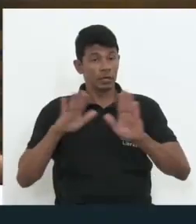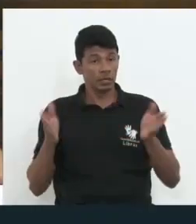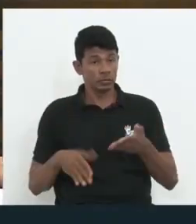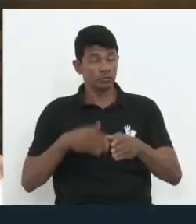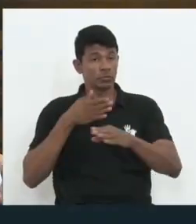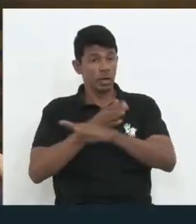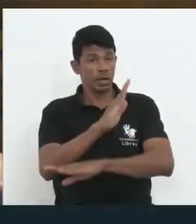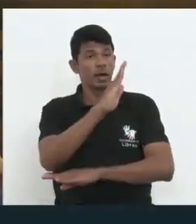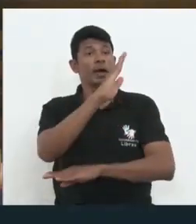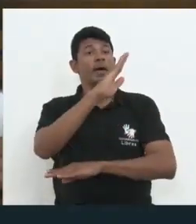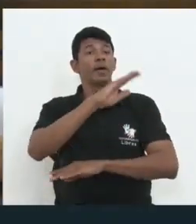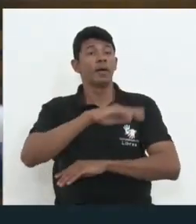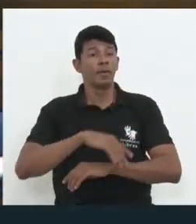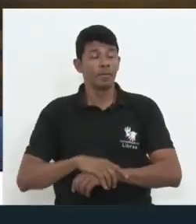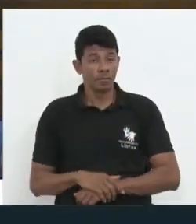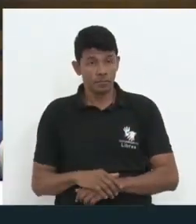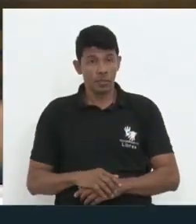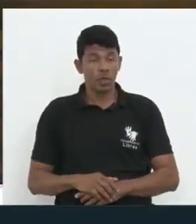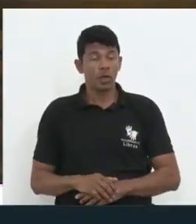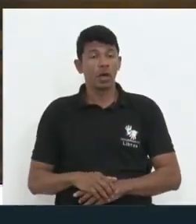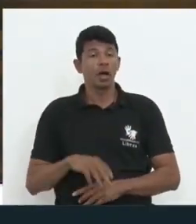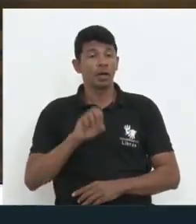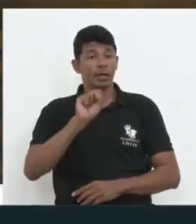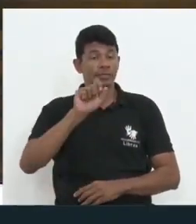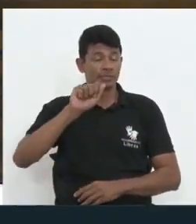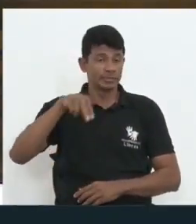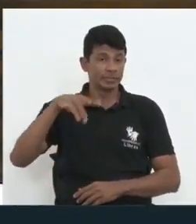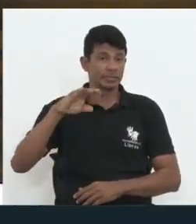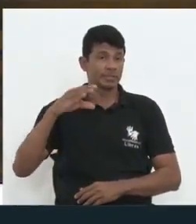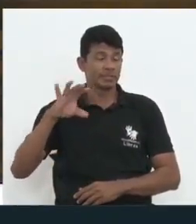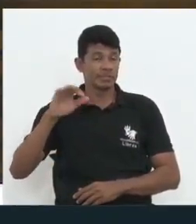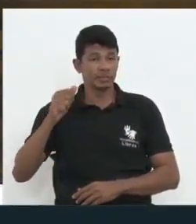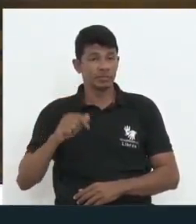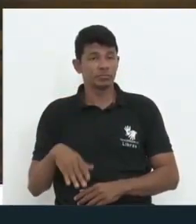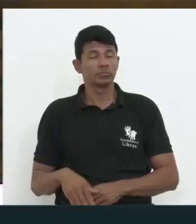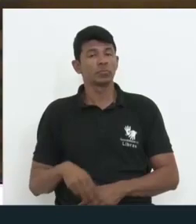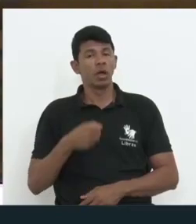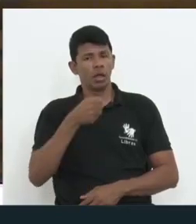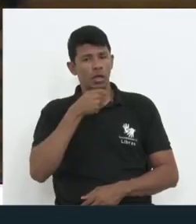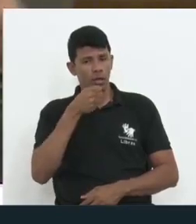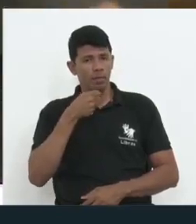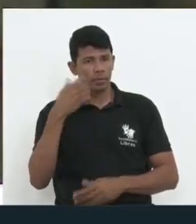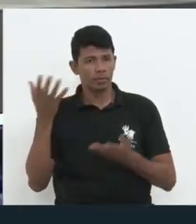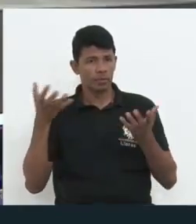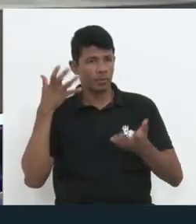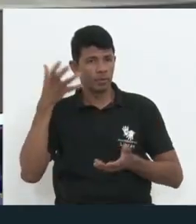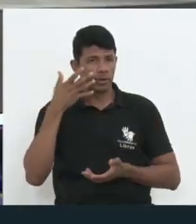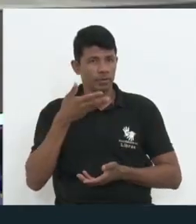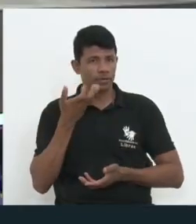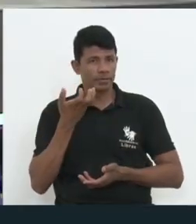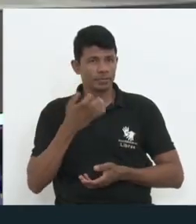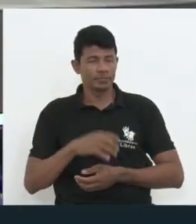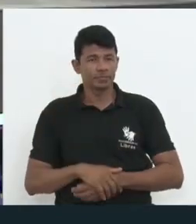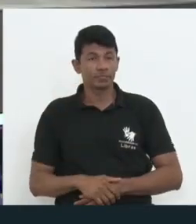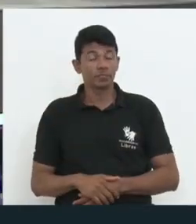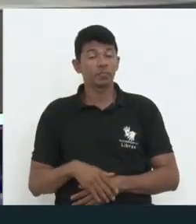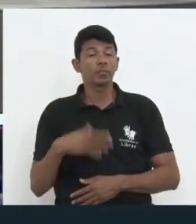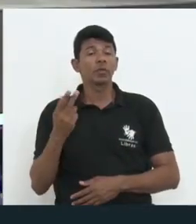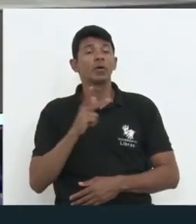aprovado a sanção. Pela ordem, senhor presidente. Questão de ordem, vereador Edmilson Souza. Senhor